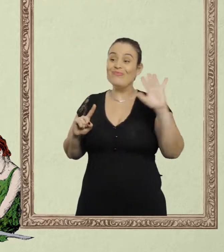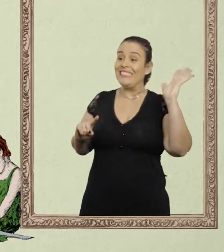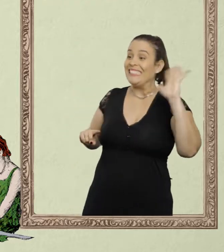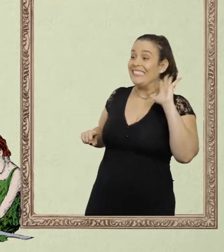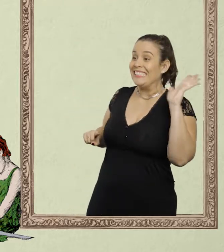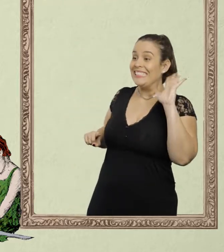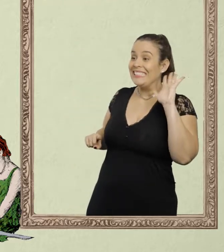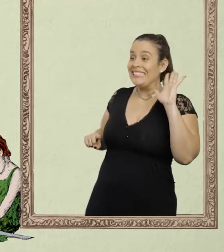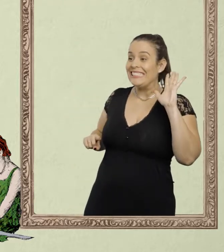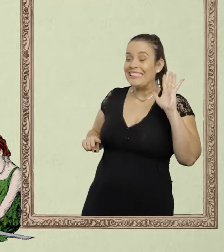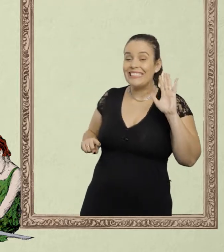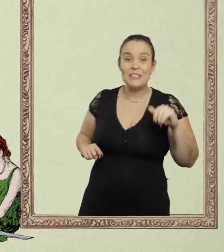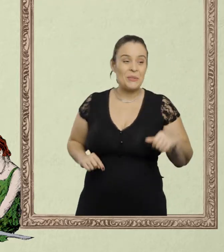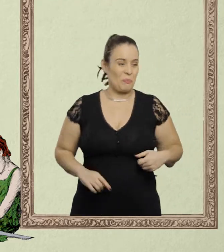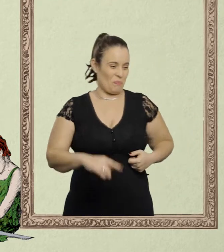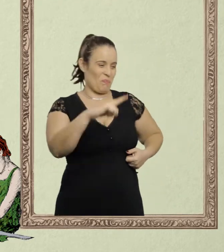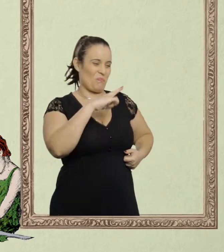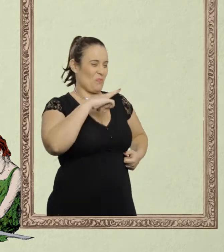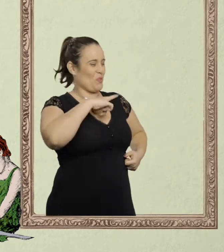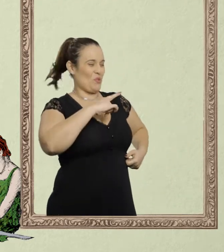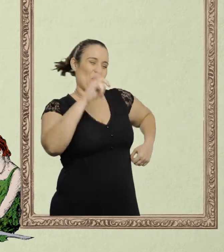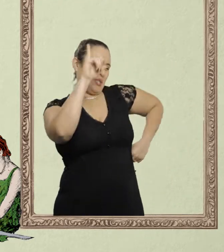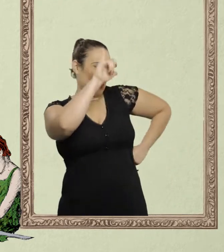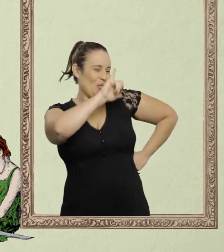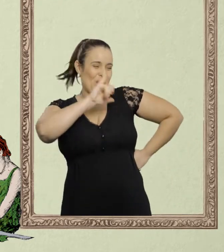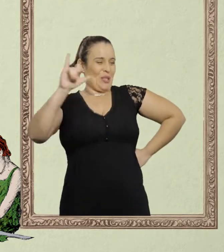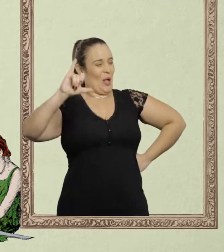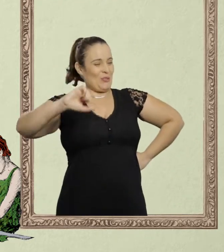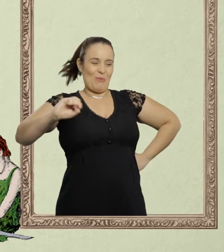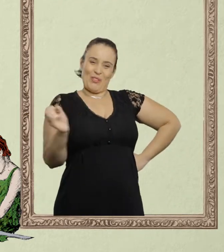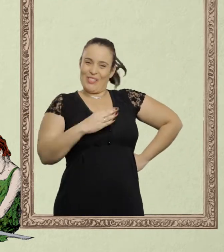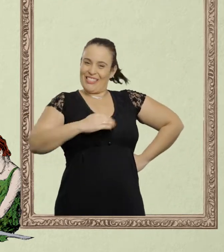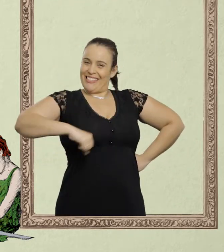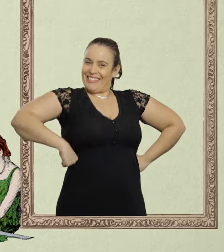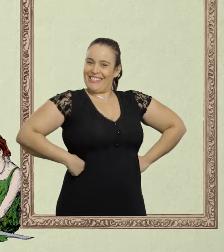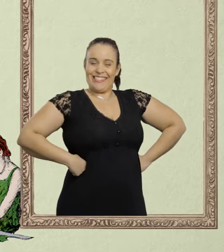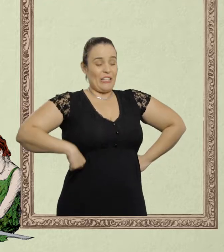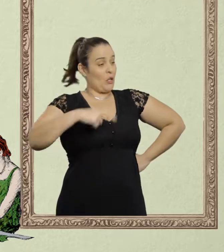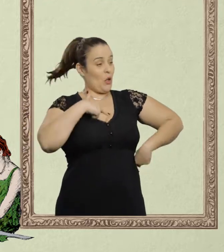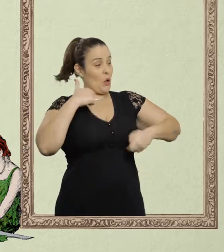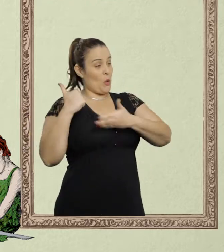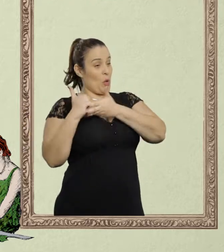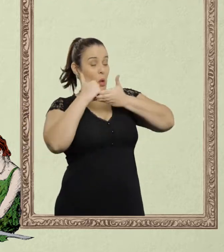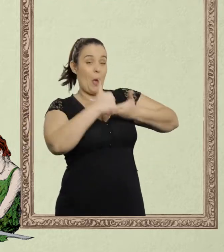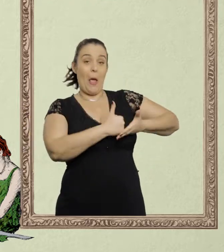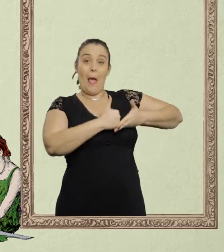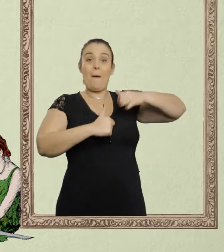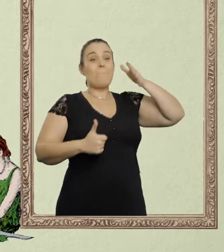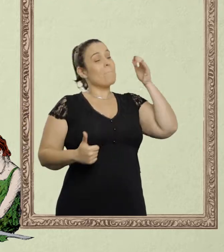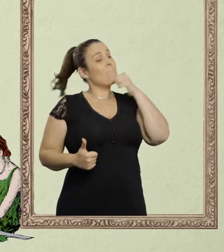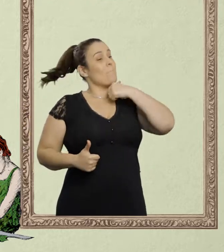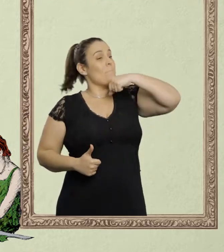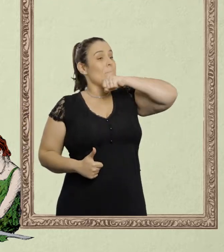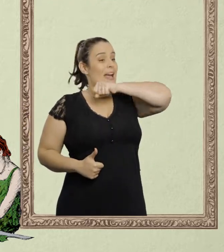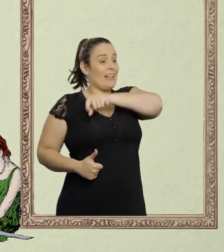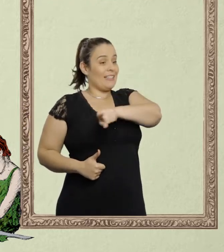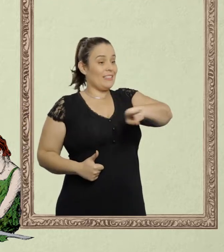Peter. Peter Pan disse: "Tenho uma ótima notícia, meninos! Eu trouxe uma mãe para